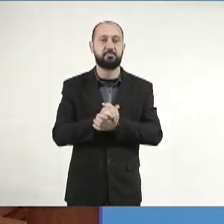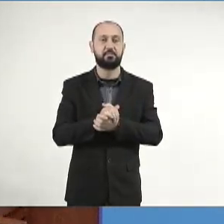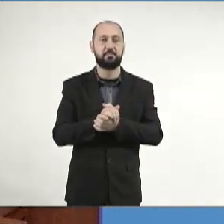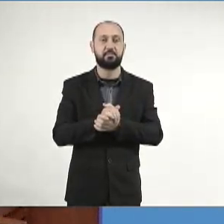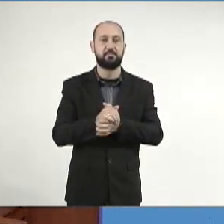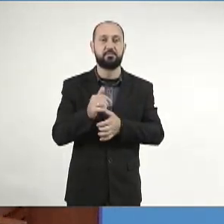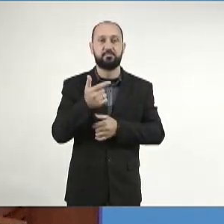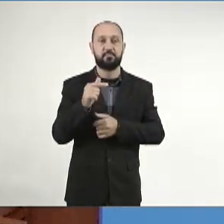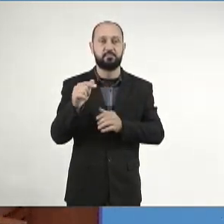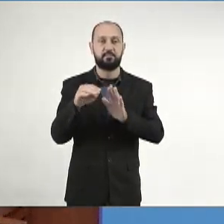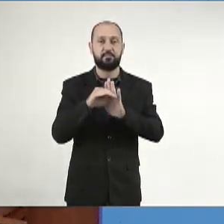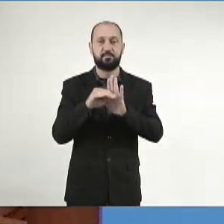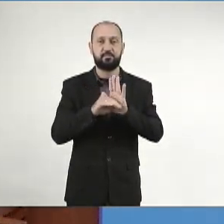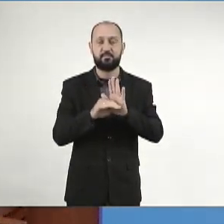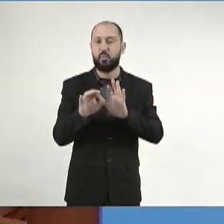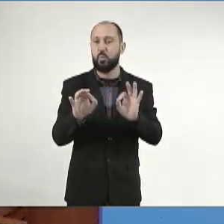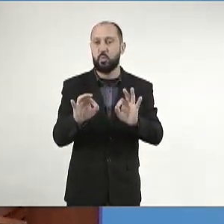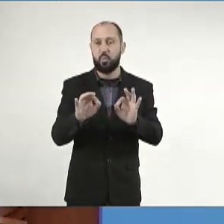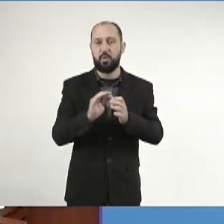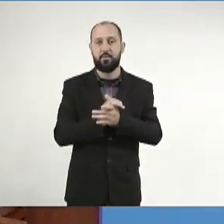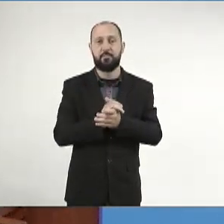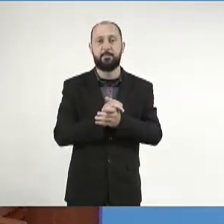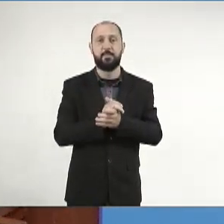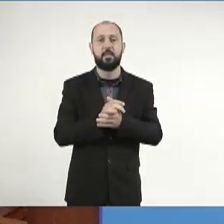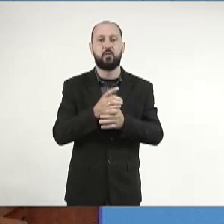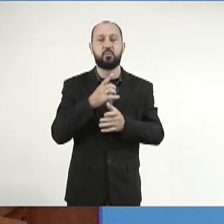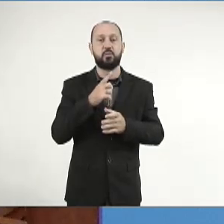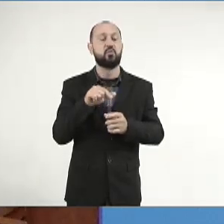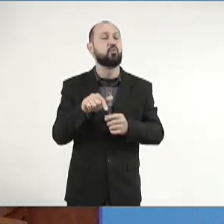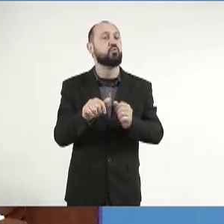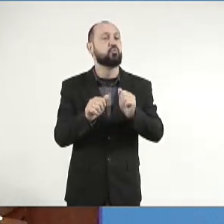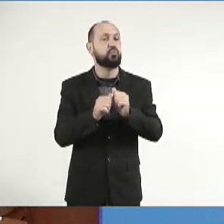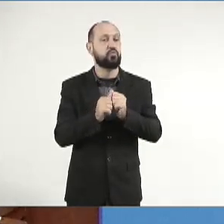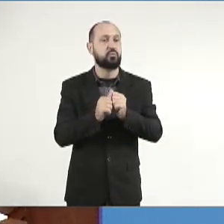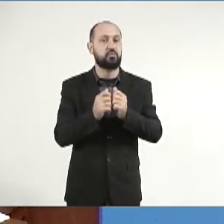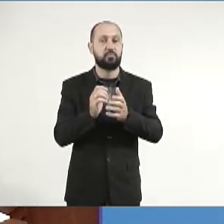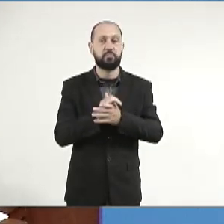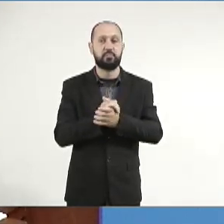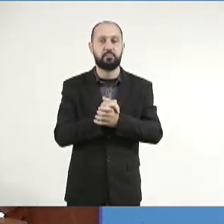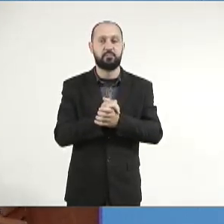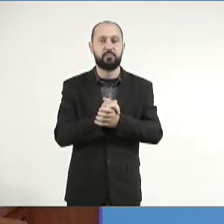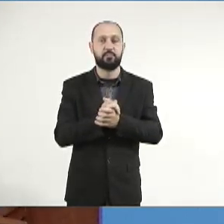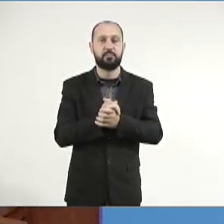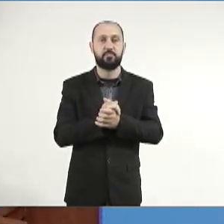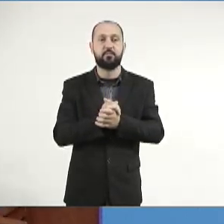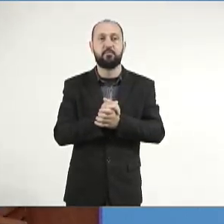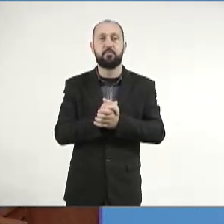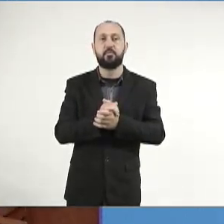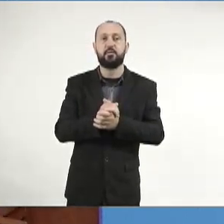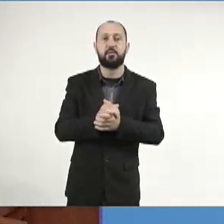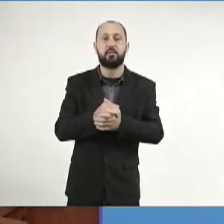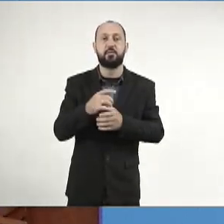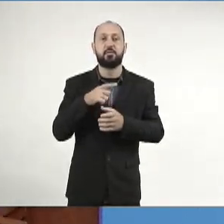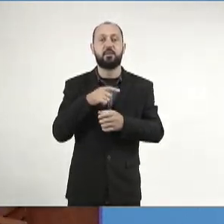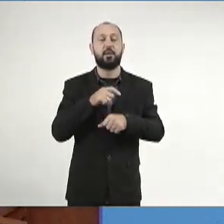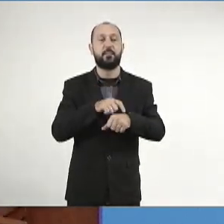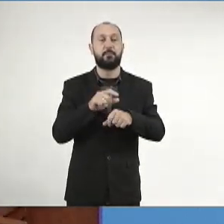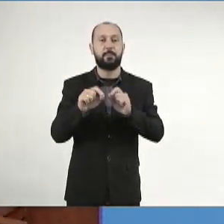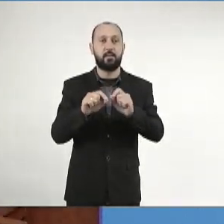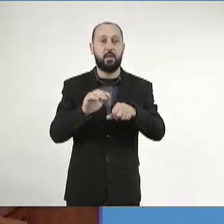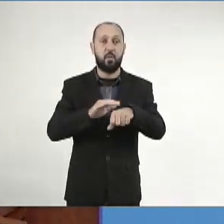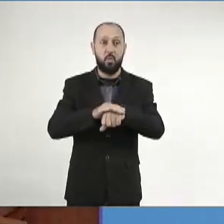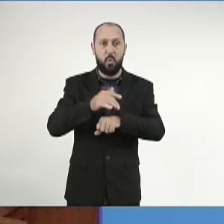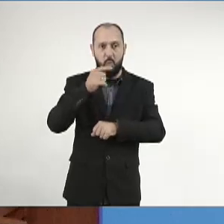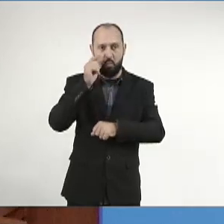sem nenhum critério. Então, eu trago aqui o relato dessa operação realizada na noite